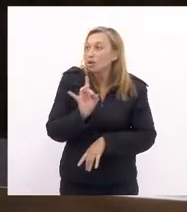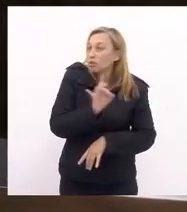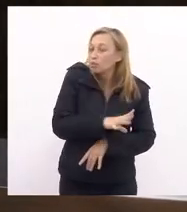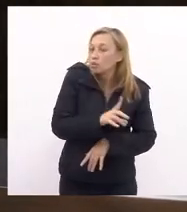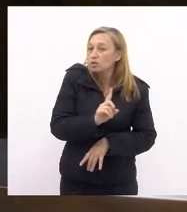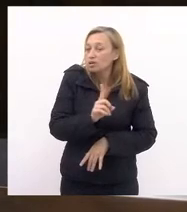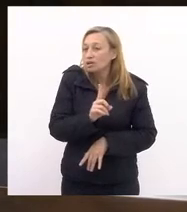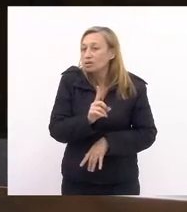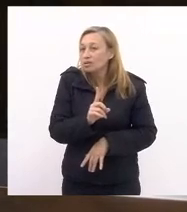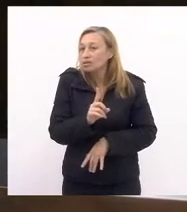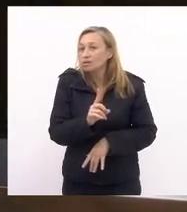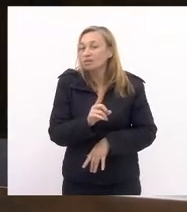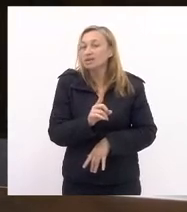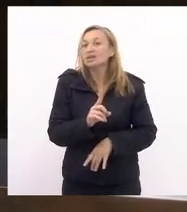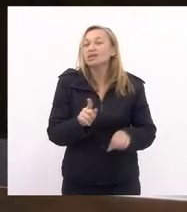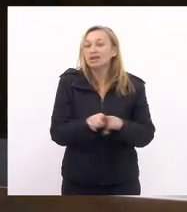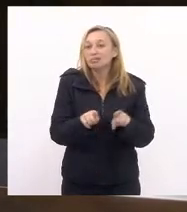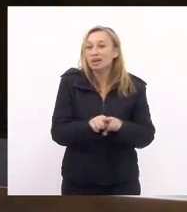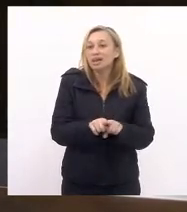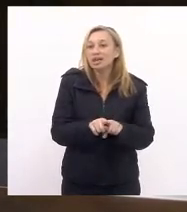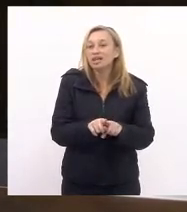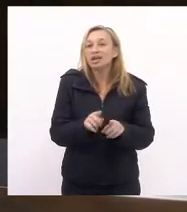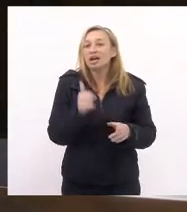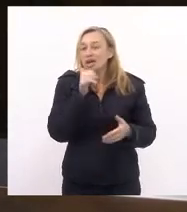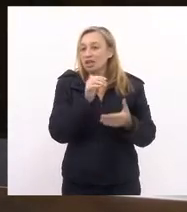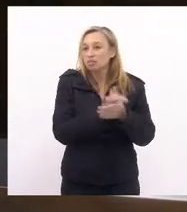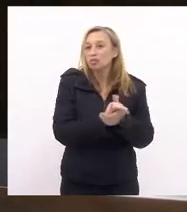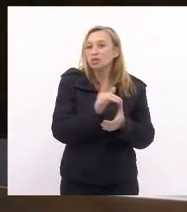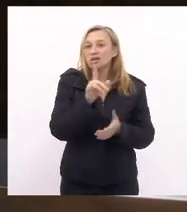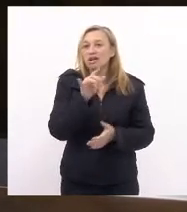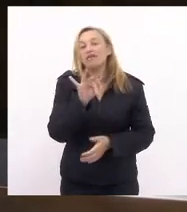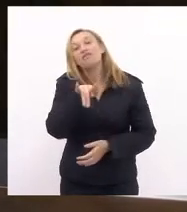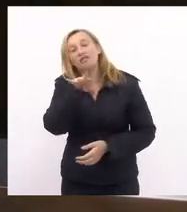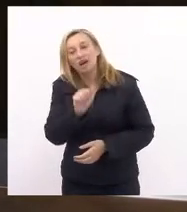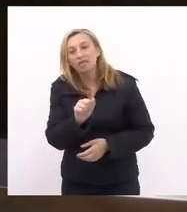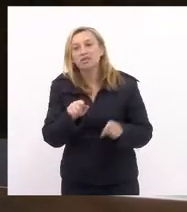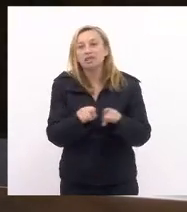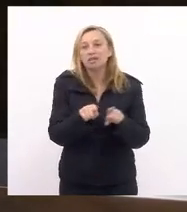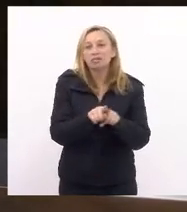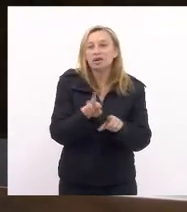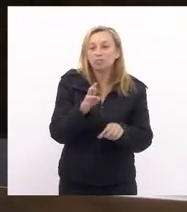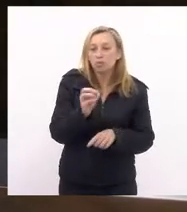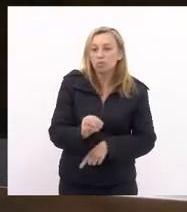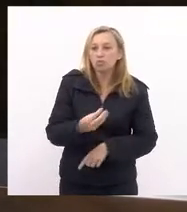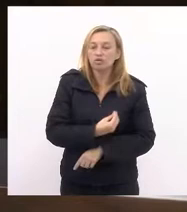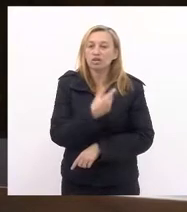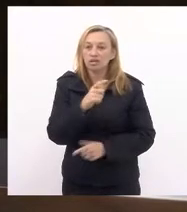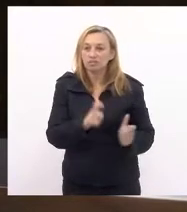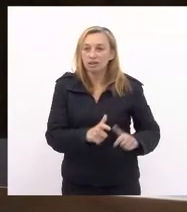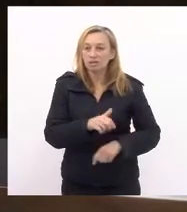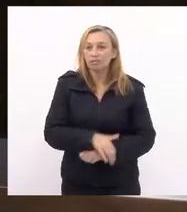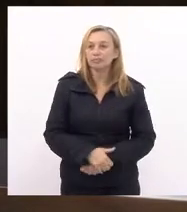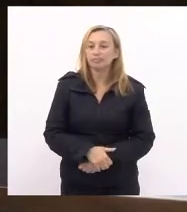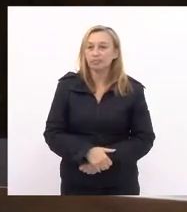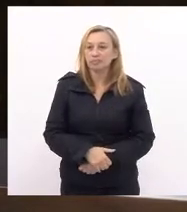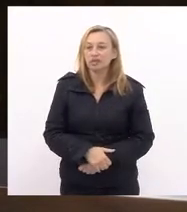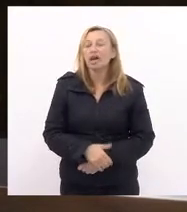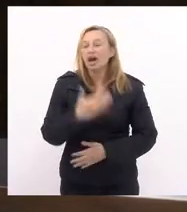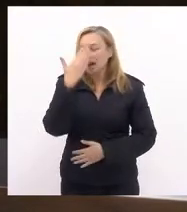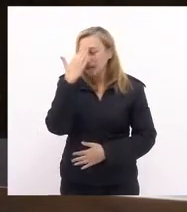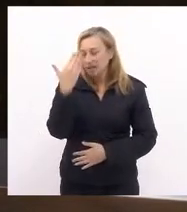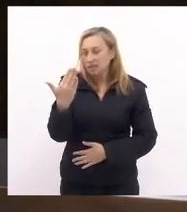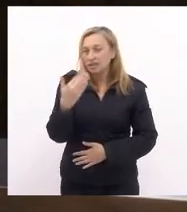não menos importante, a minha esposa Flávia Bruno, que também aqui está presente.